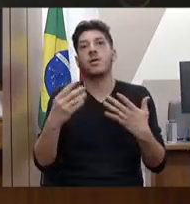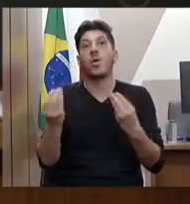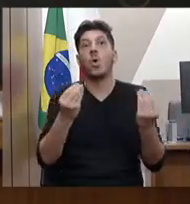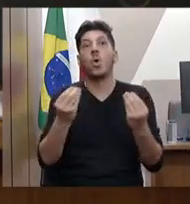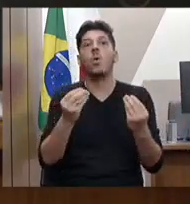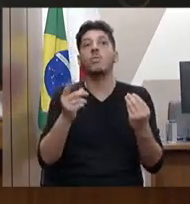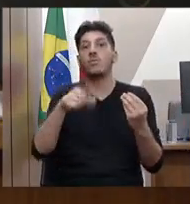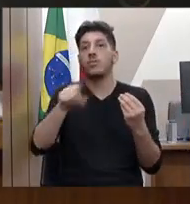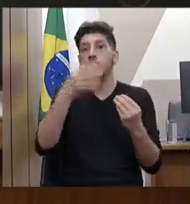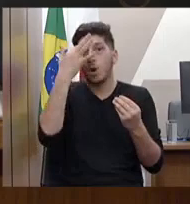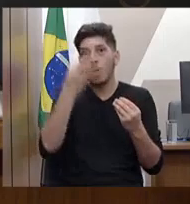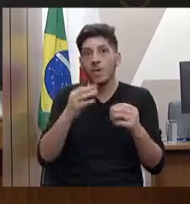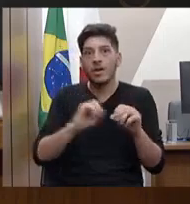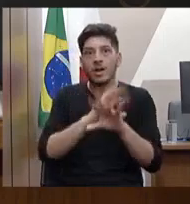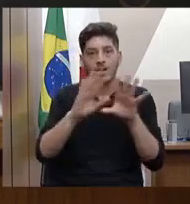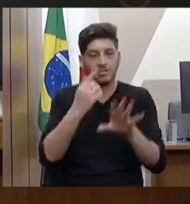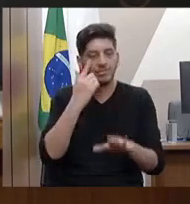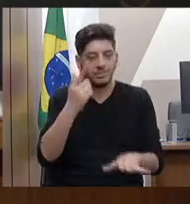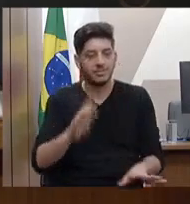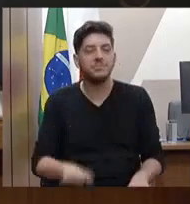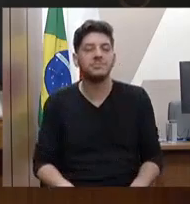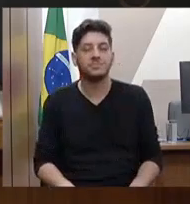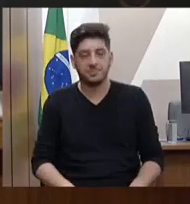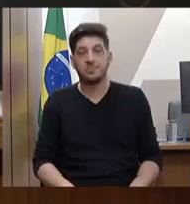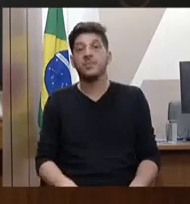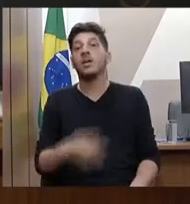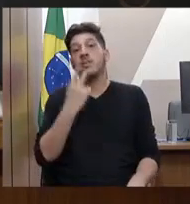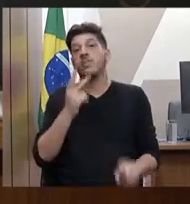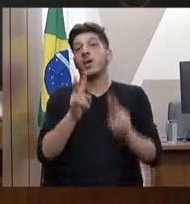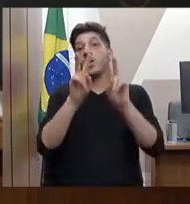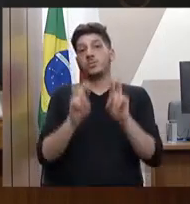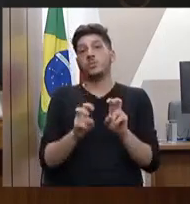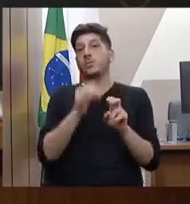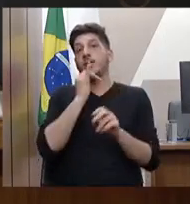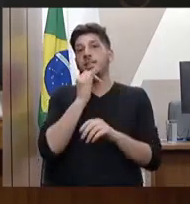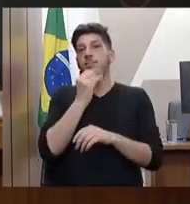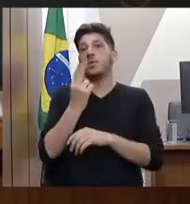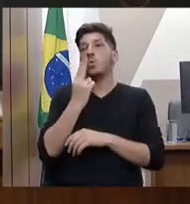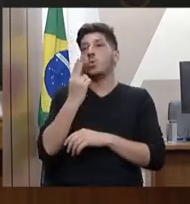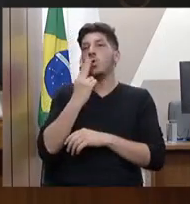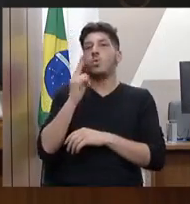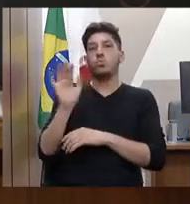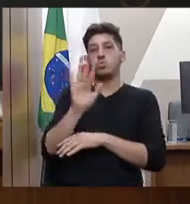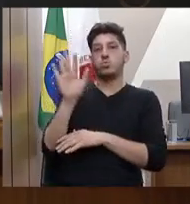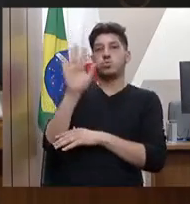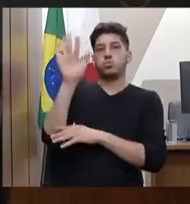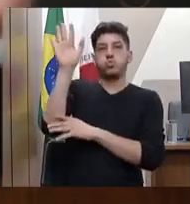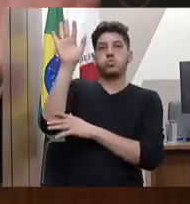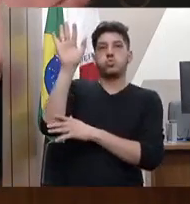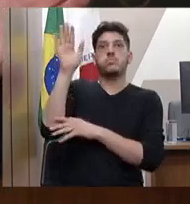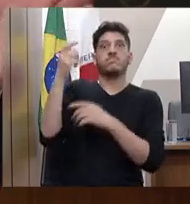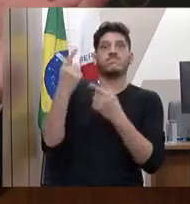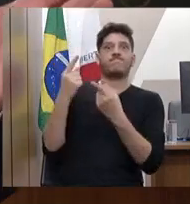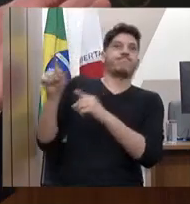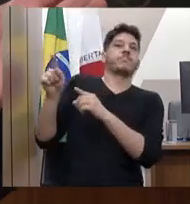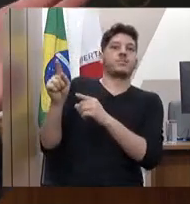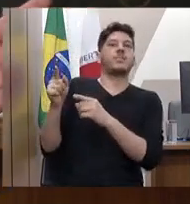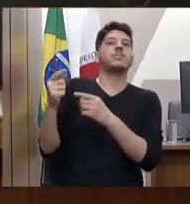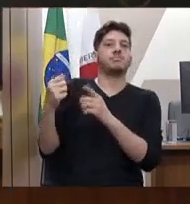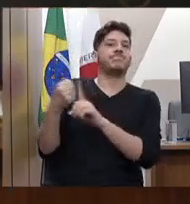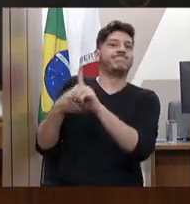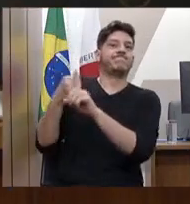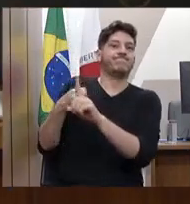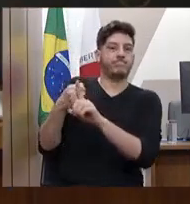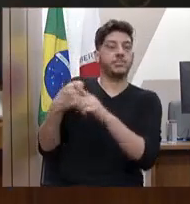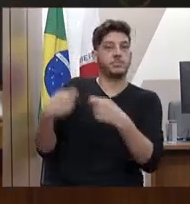como que isso é relevante a questão do combate ao fumo ao tabagismo acerca de 25 anos